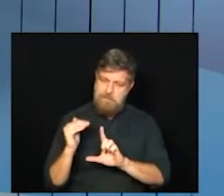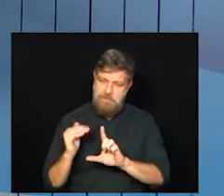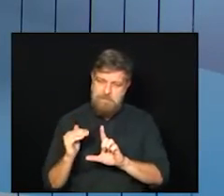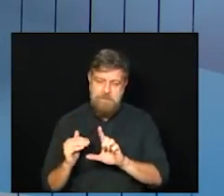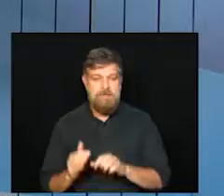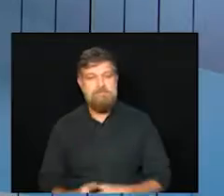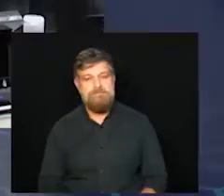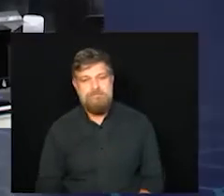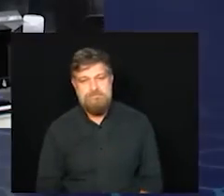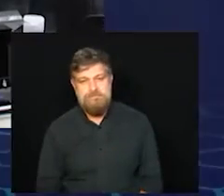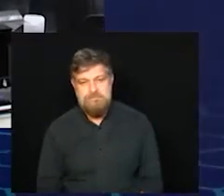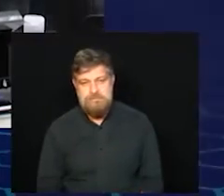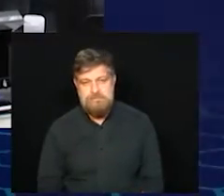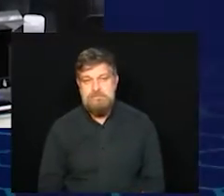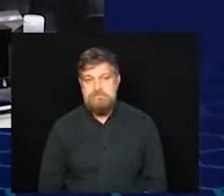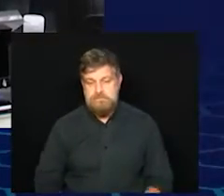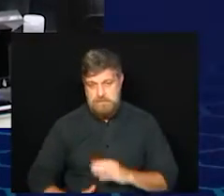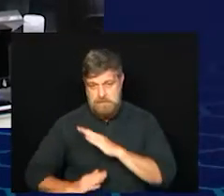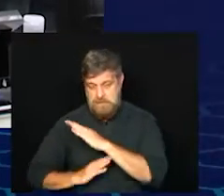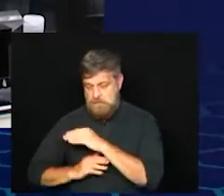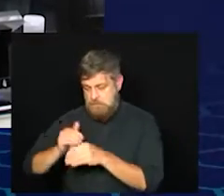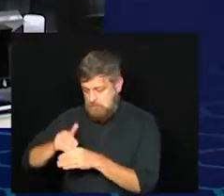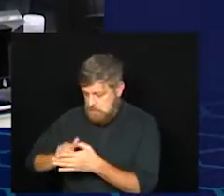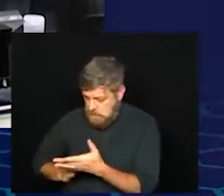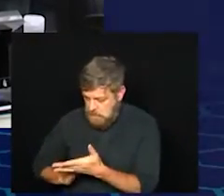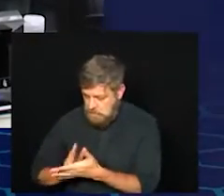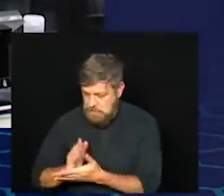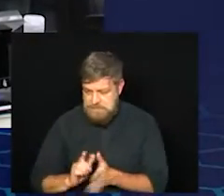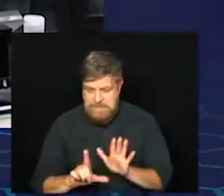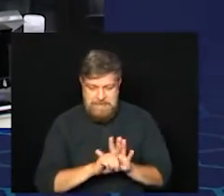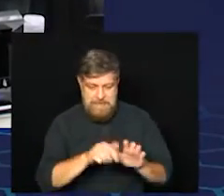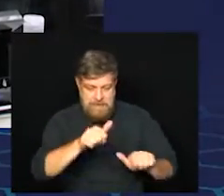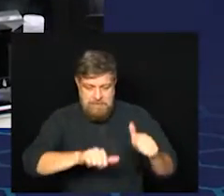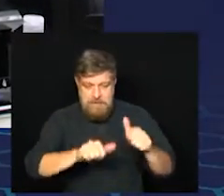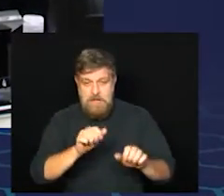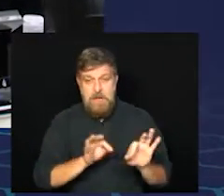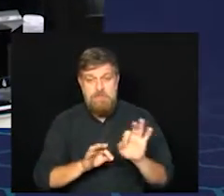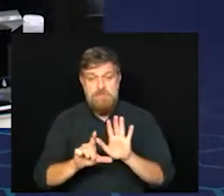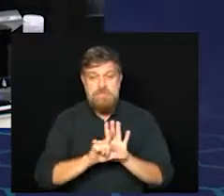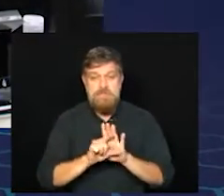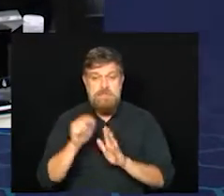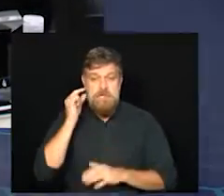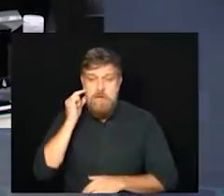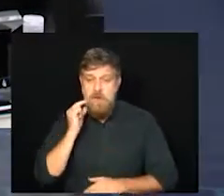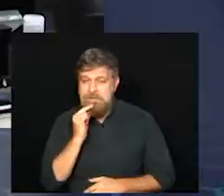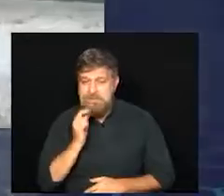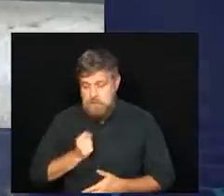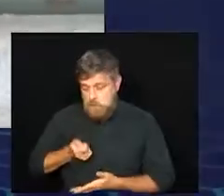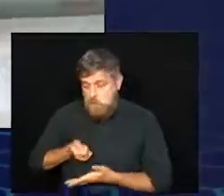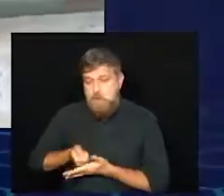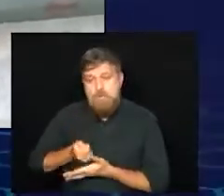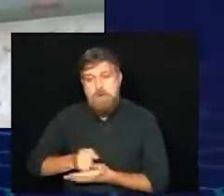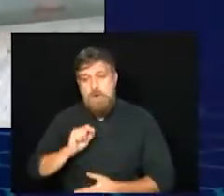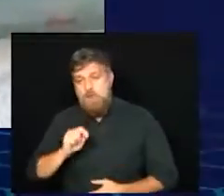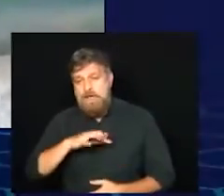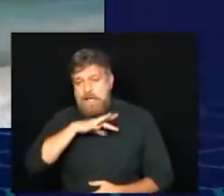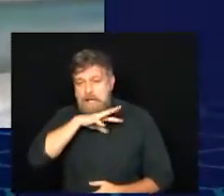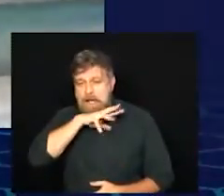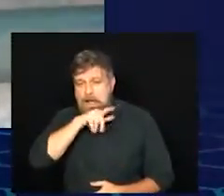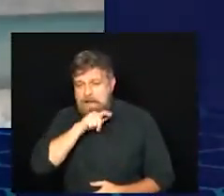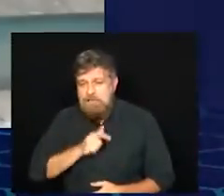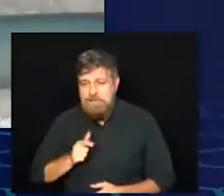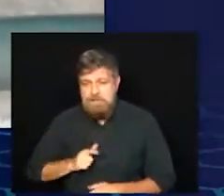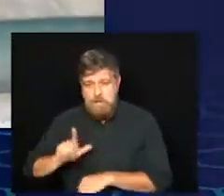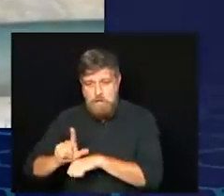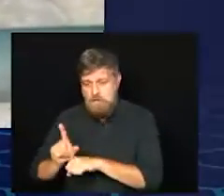hoje. Câmara aprova em primeira análise projeto de lei do vereador Marcelo Silva que determina que animais comprados